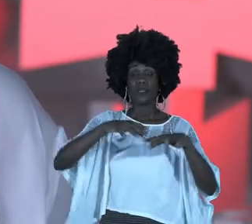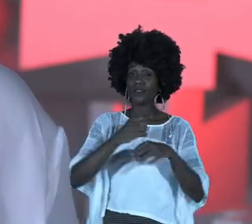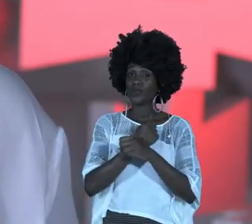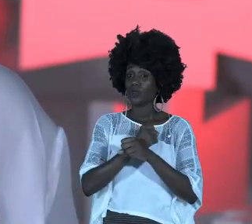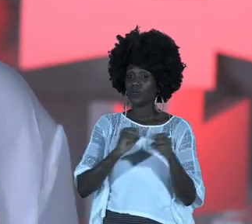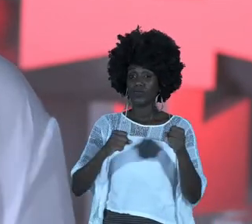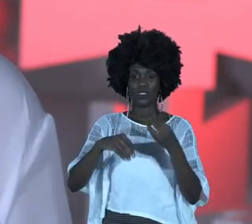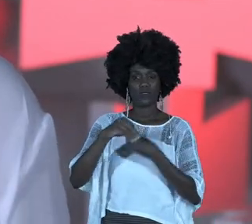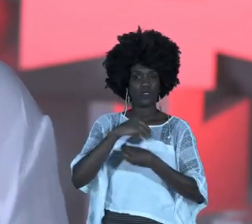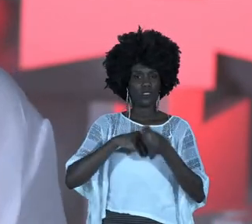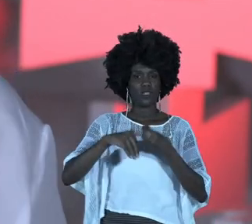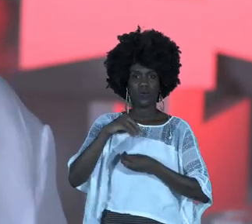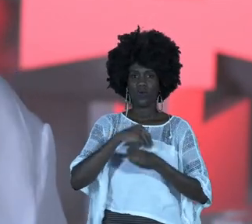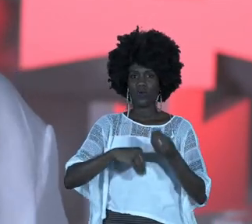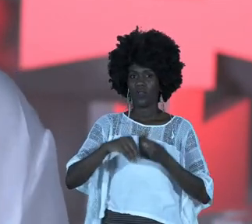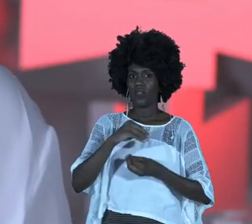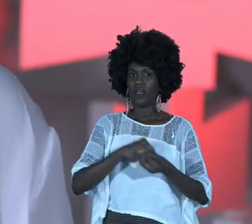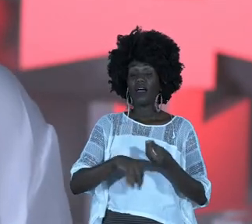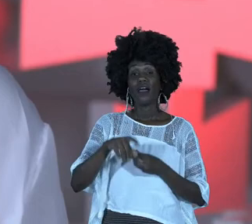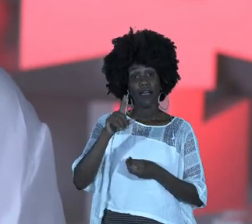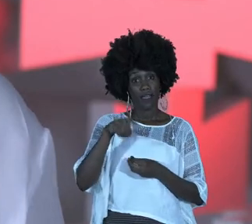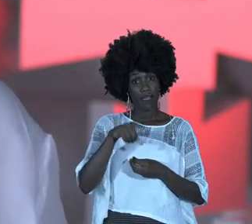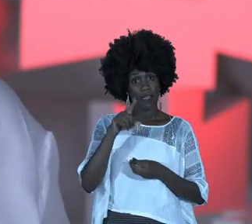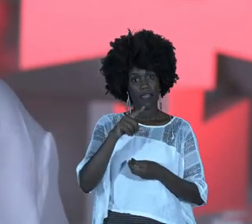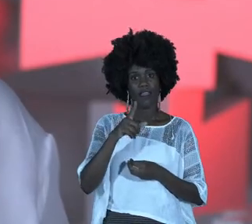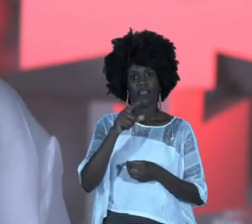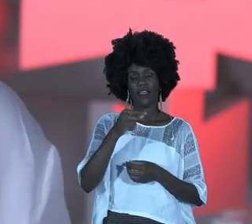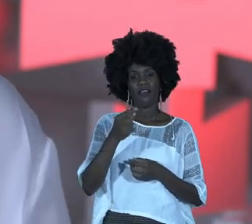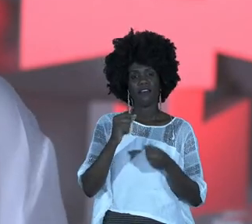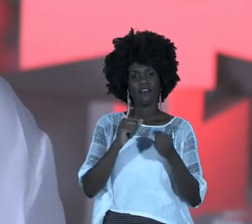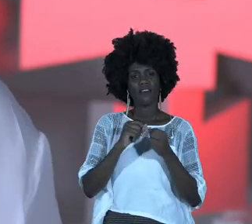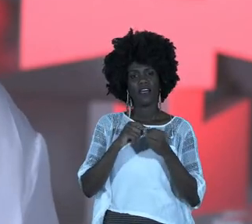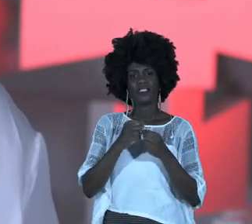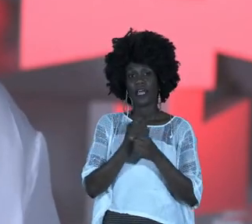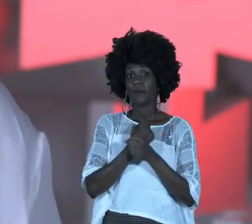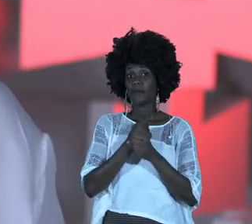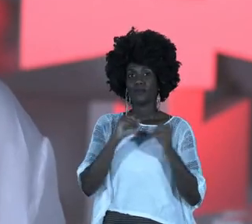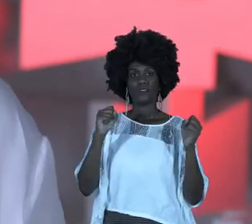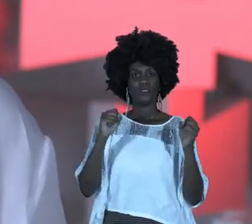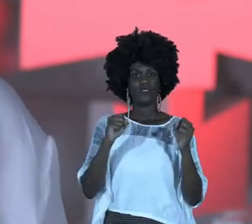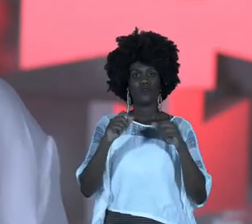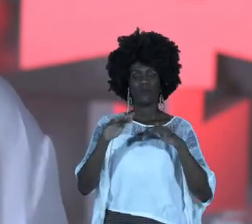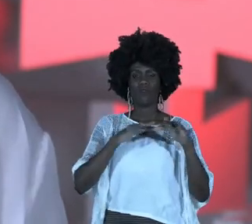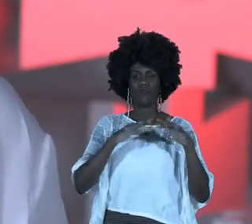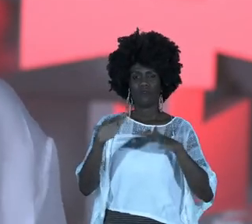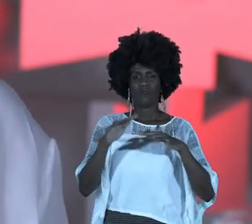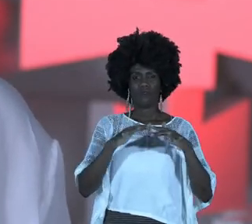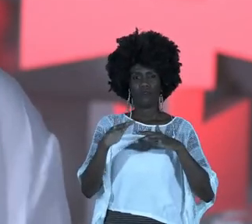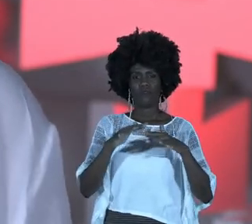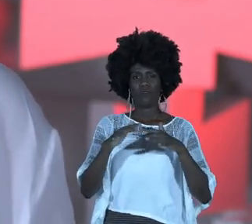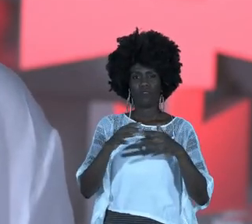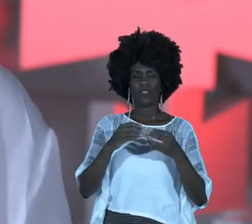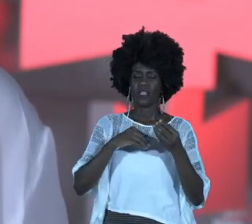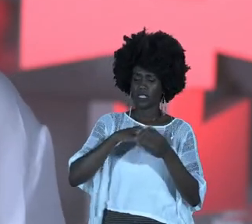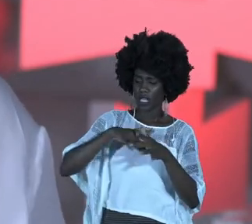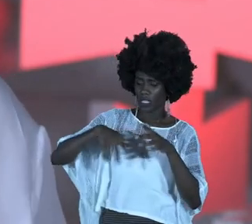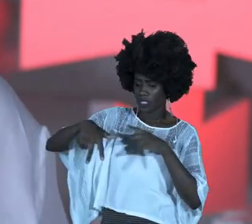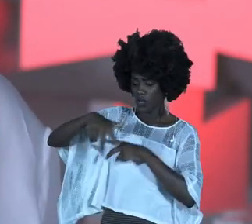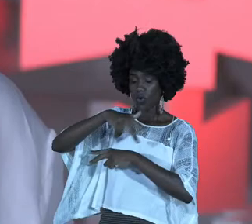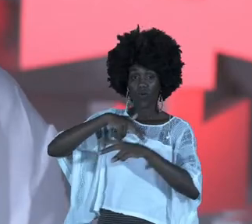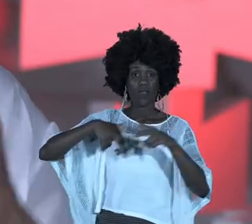serem circulados. Então, ele lida com a impossibilidade do movimento, da